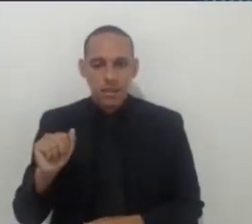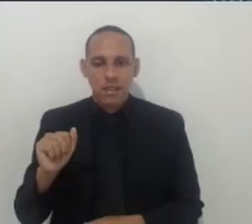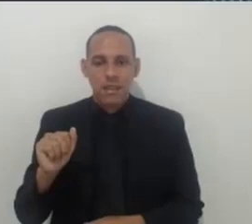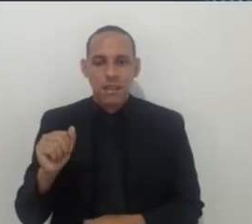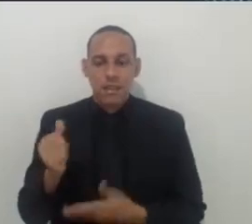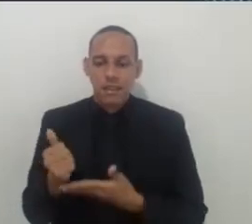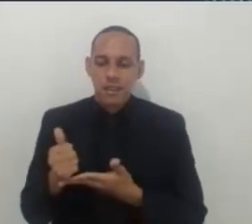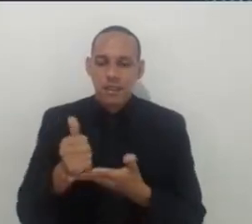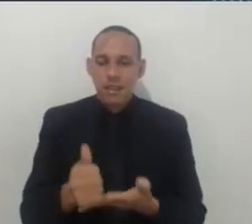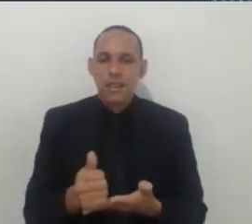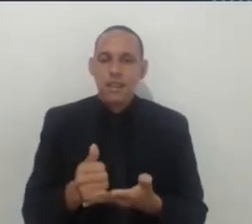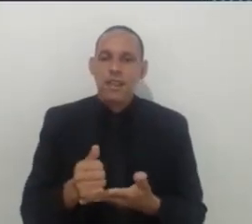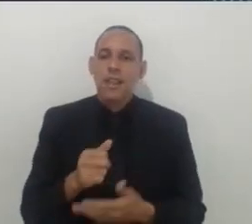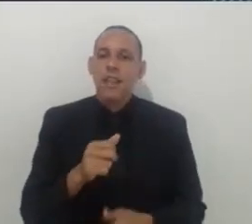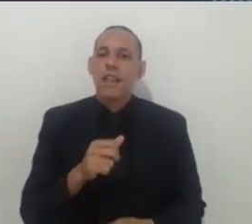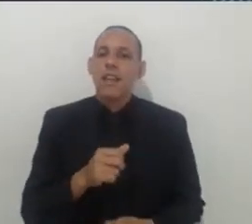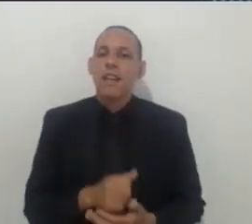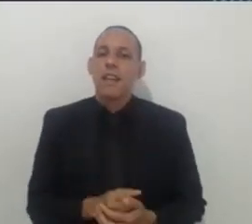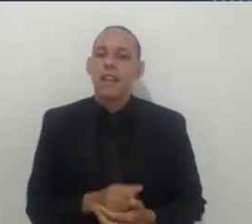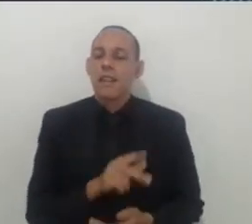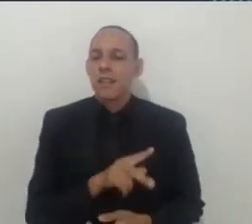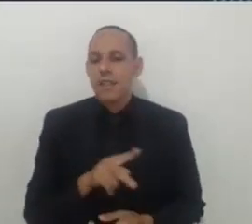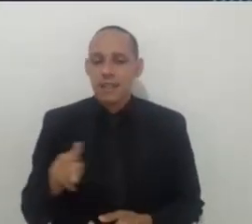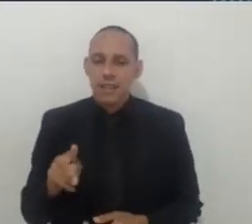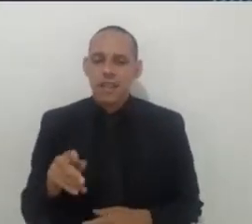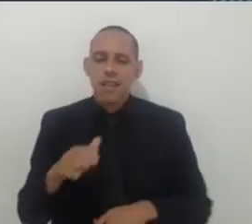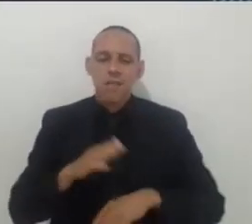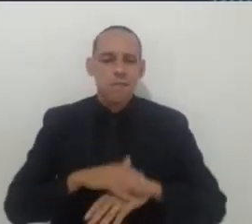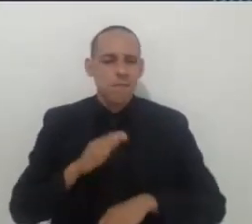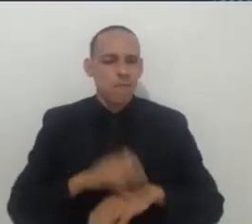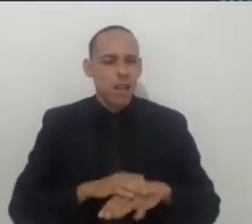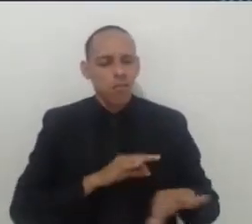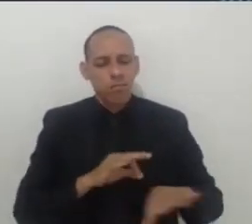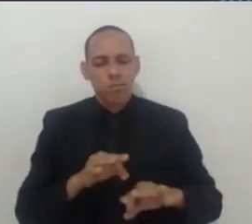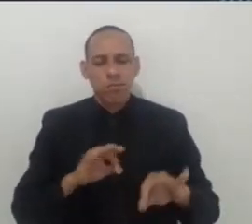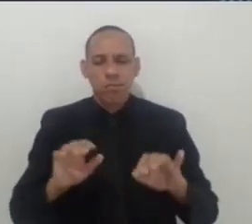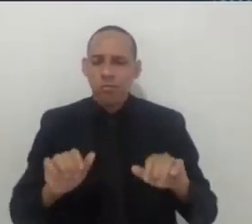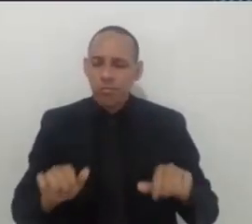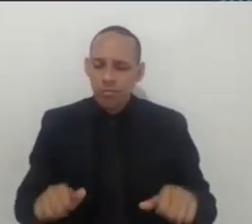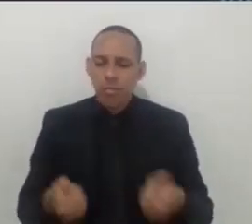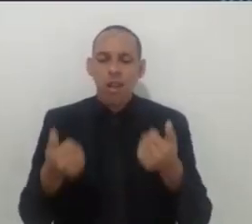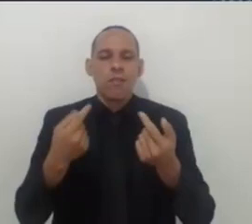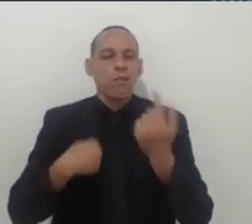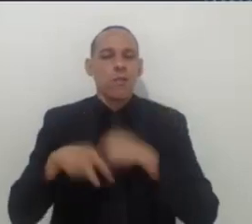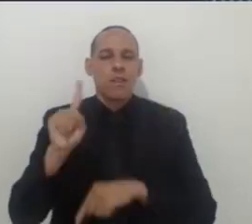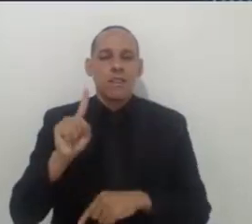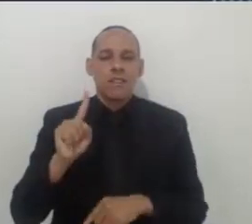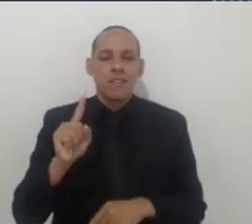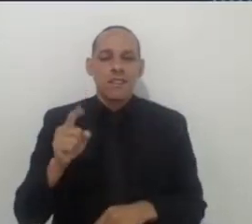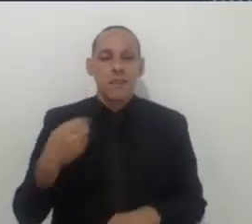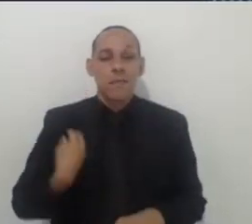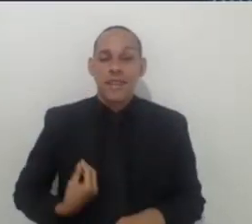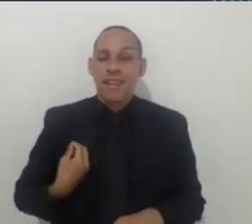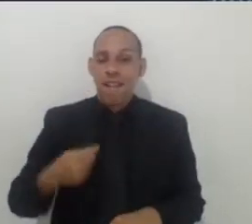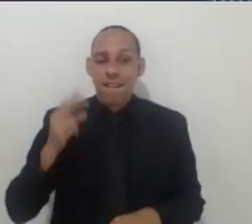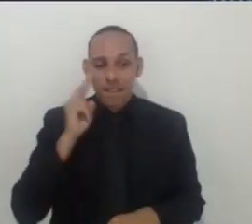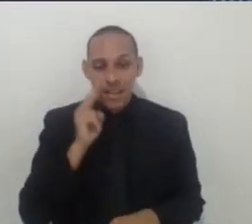presidência e feito, realizado com grande sucesso. Só quem estava ali viu,